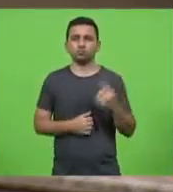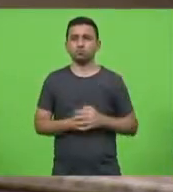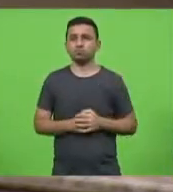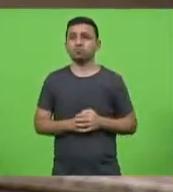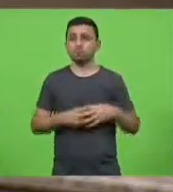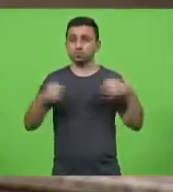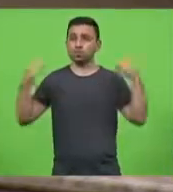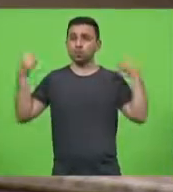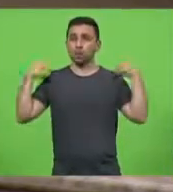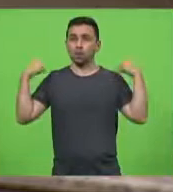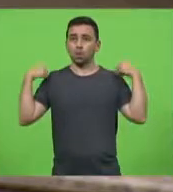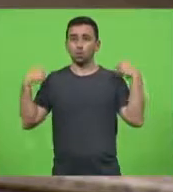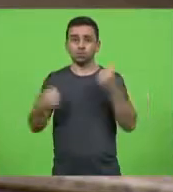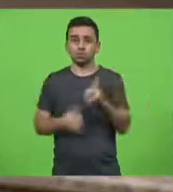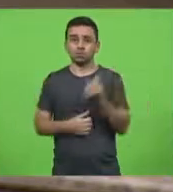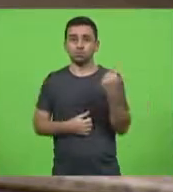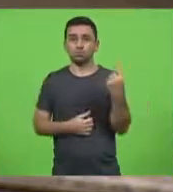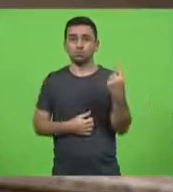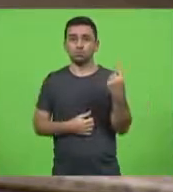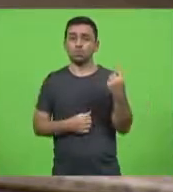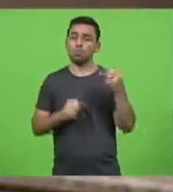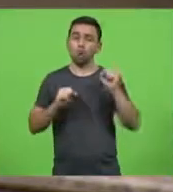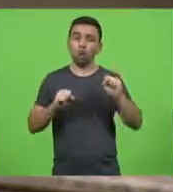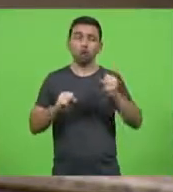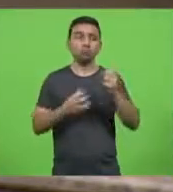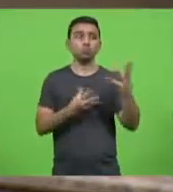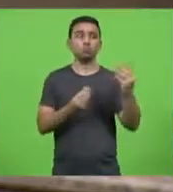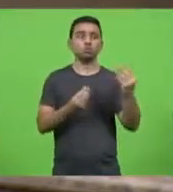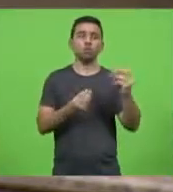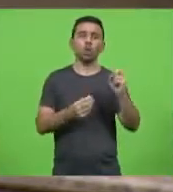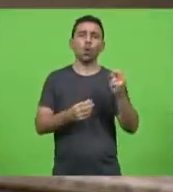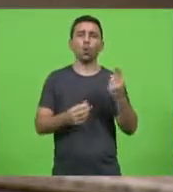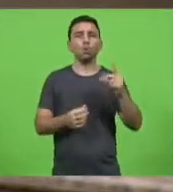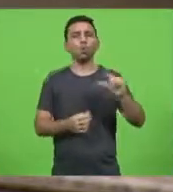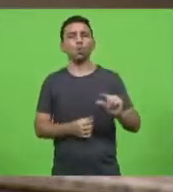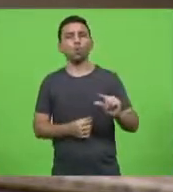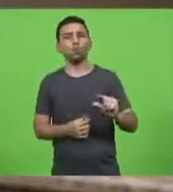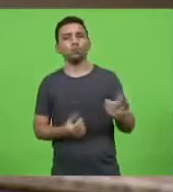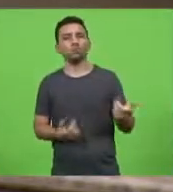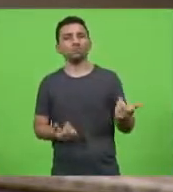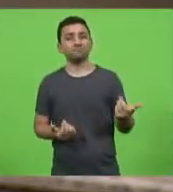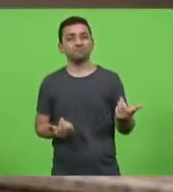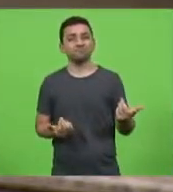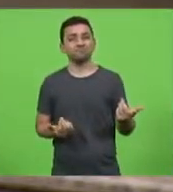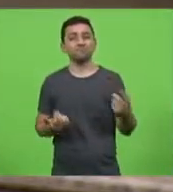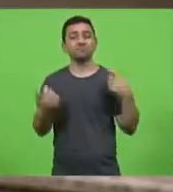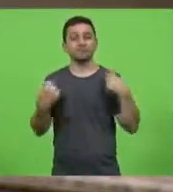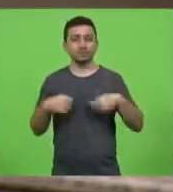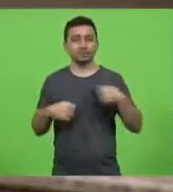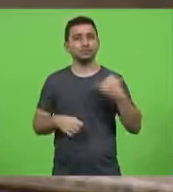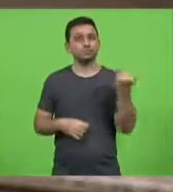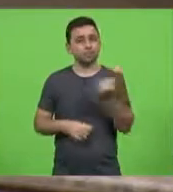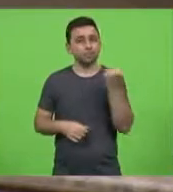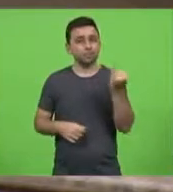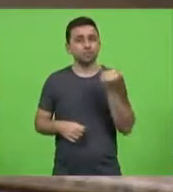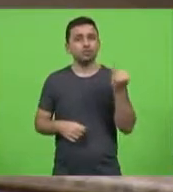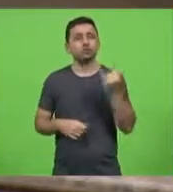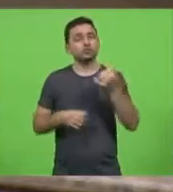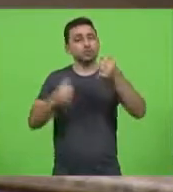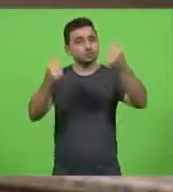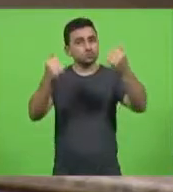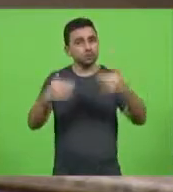realmente 61, pode ser muito, mas pode ser pouco. Então, acho que isso seria realmente muito importante que fizesse, que tivesse